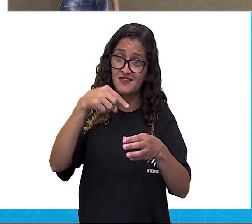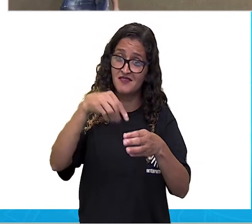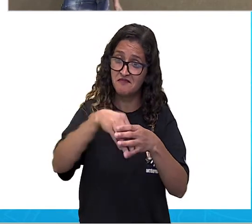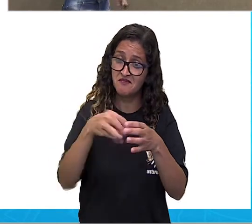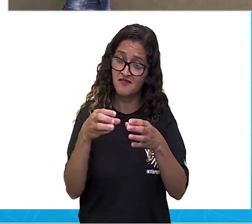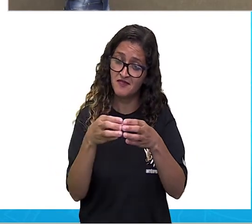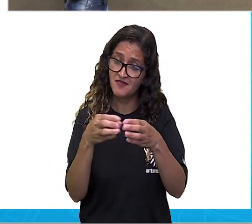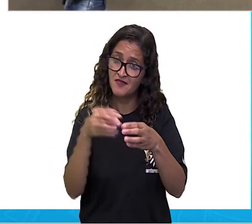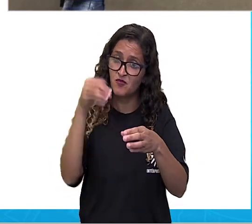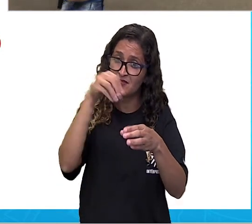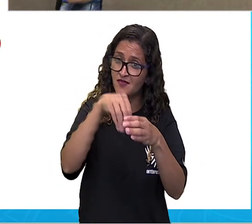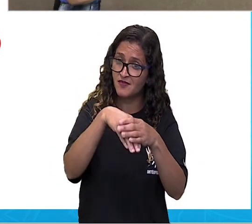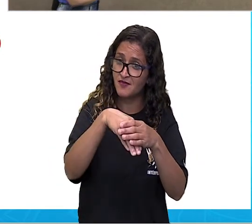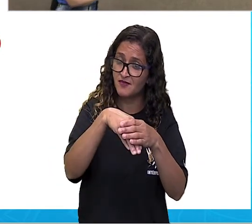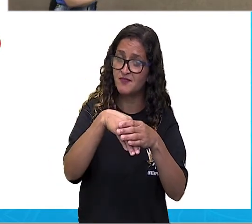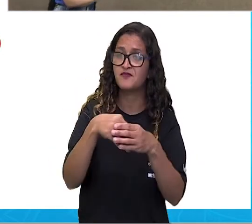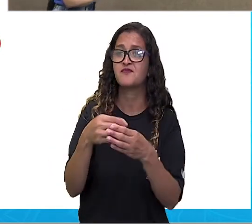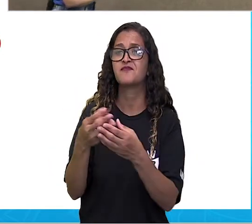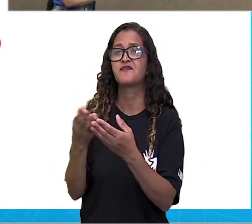grupo.